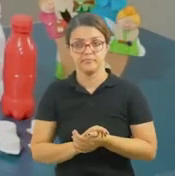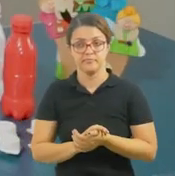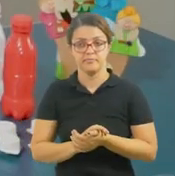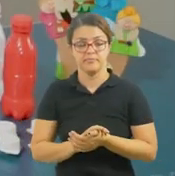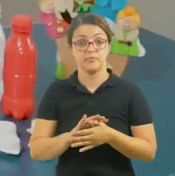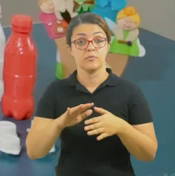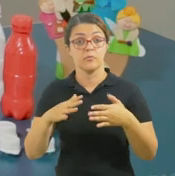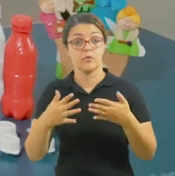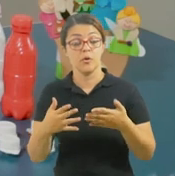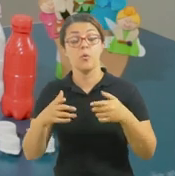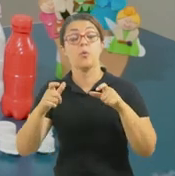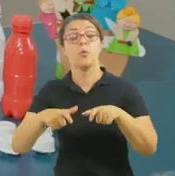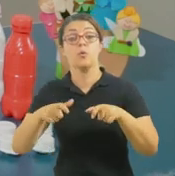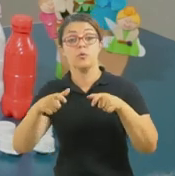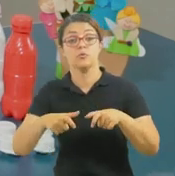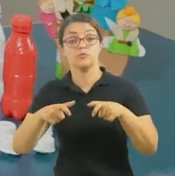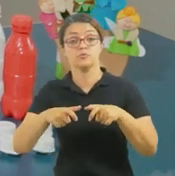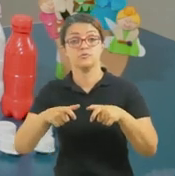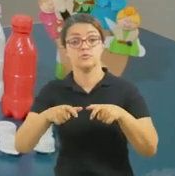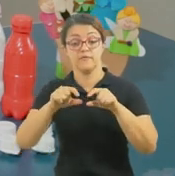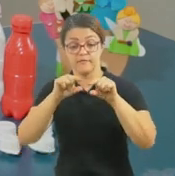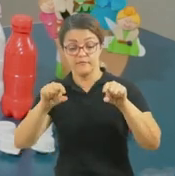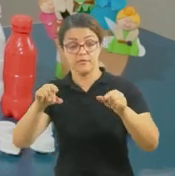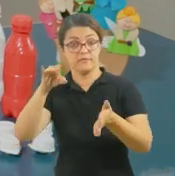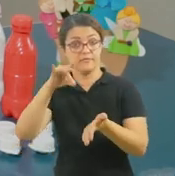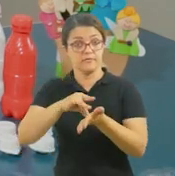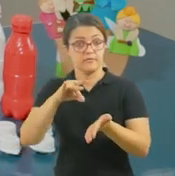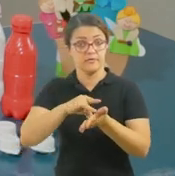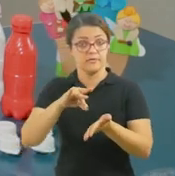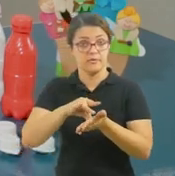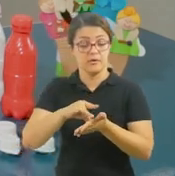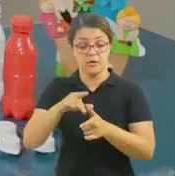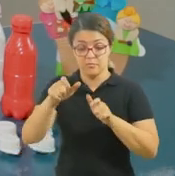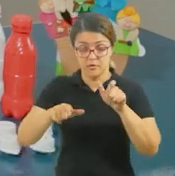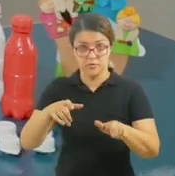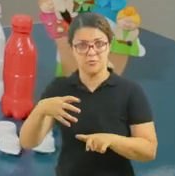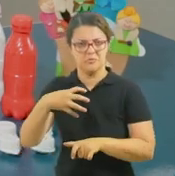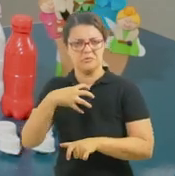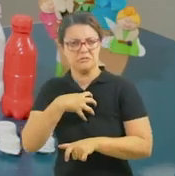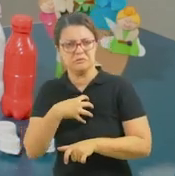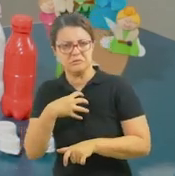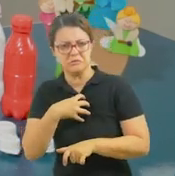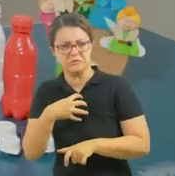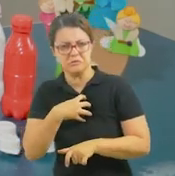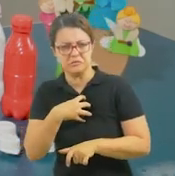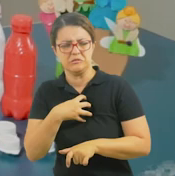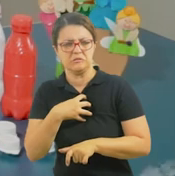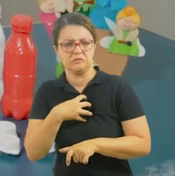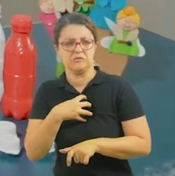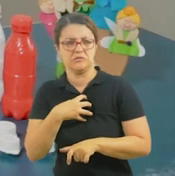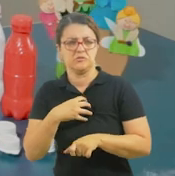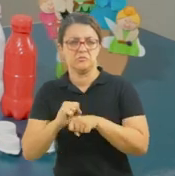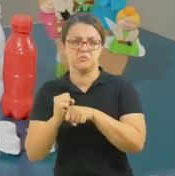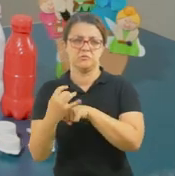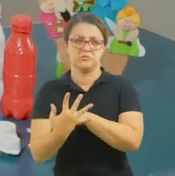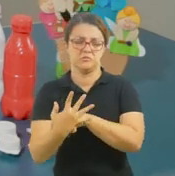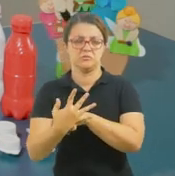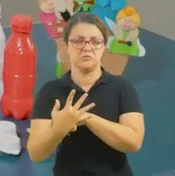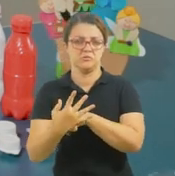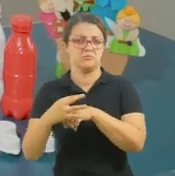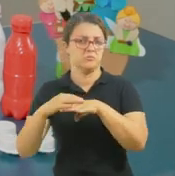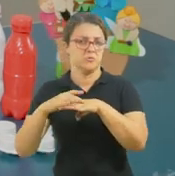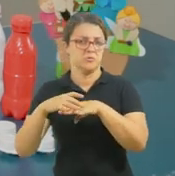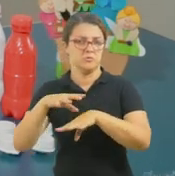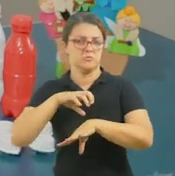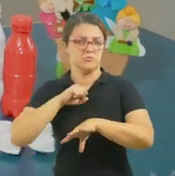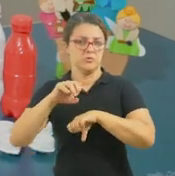as afirmações corretas quando uma pessoa está com sintomas do Covid-19. Não esqueça de fazer essa atividade e